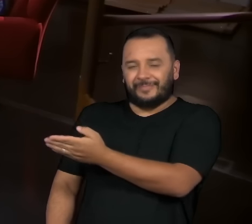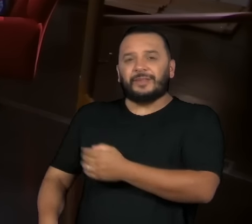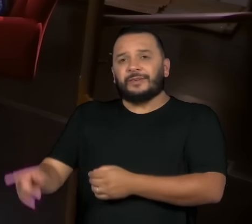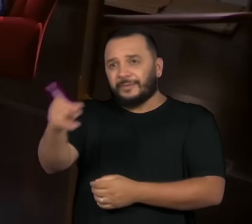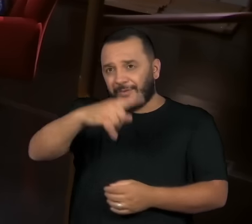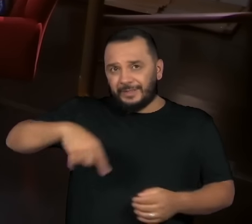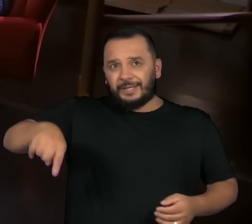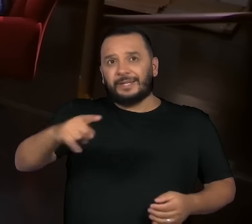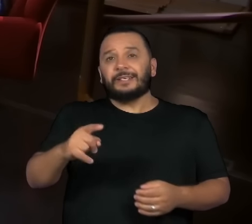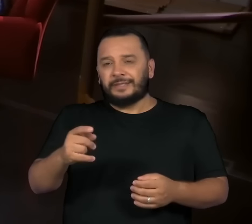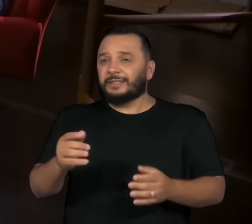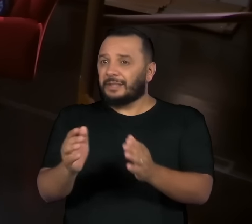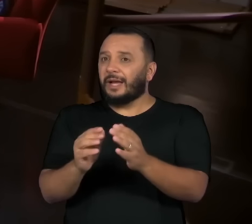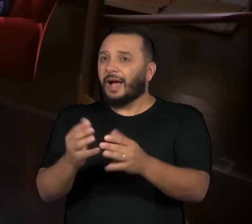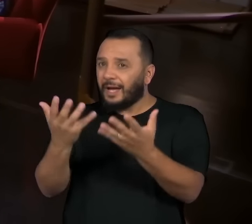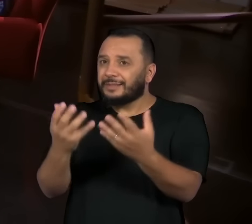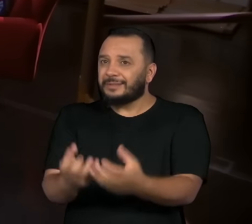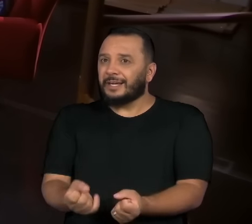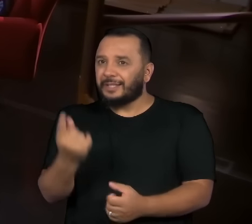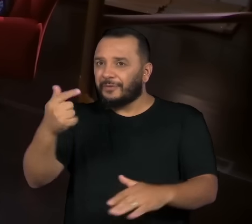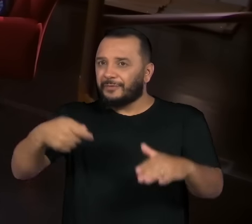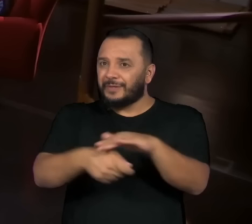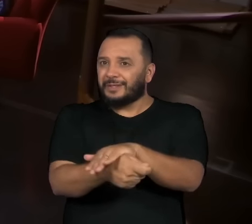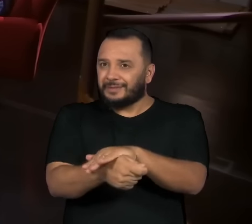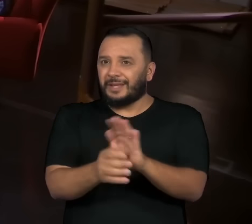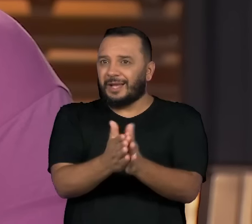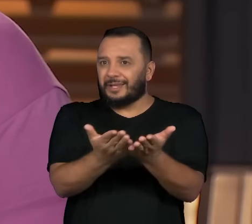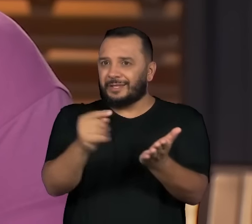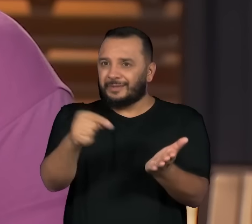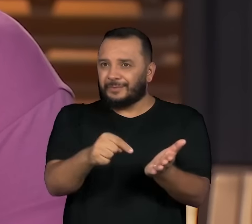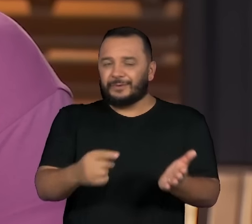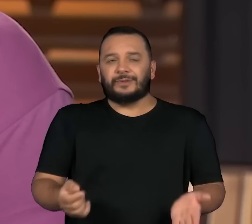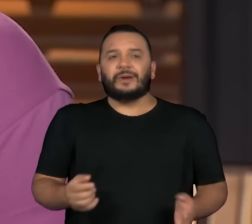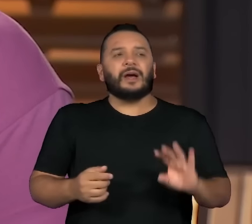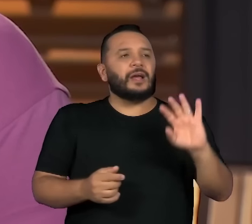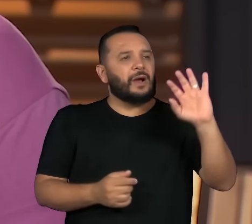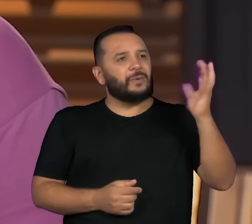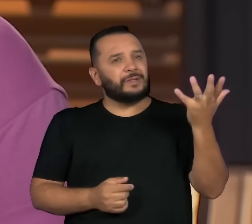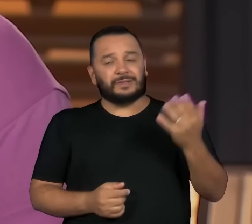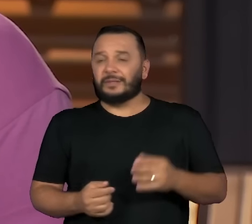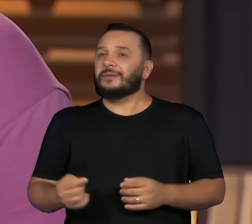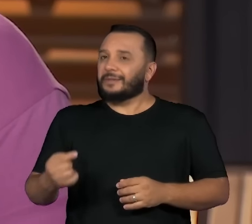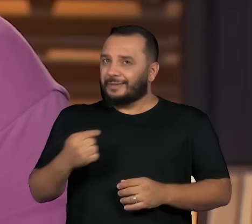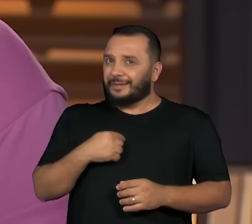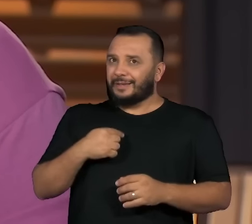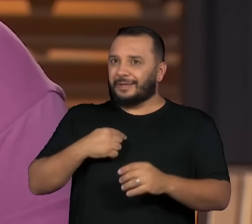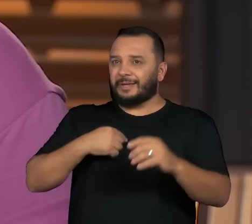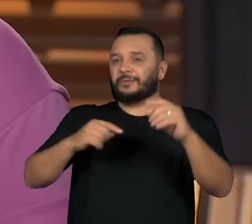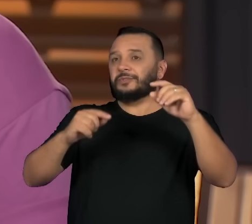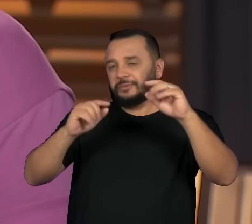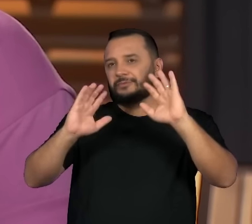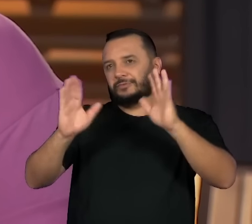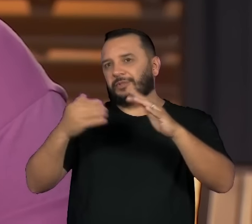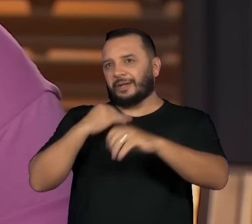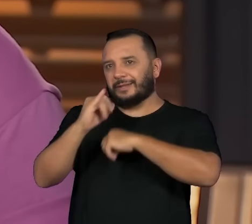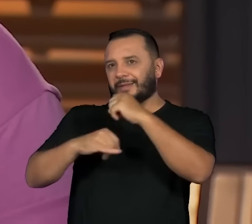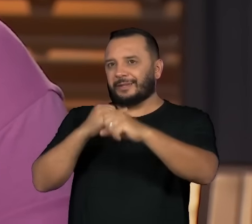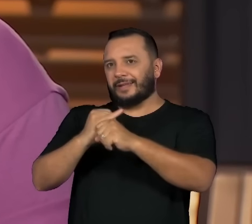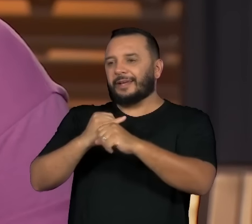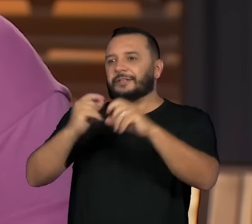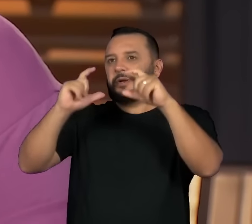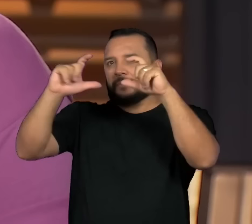livro físico, né? Financiamento coletivo. O que aconteceu? Quando eu estava fazendo a webcomic, muita gente pediu o